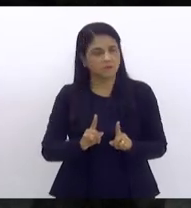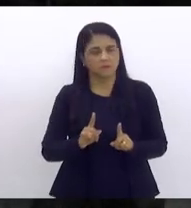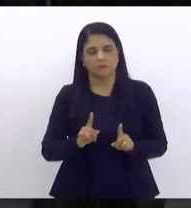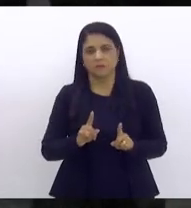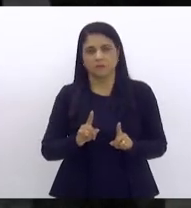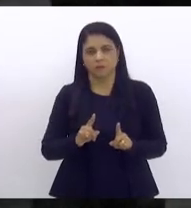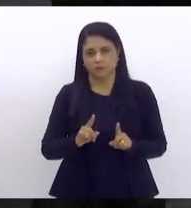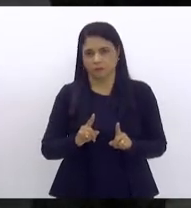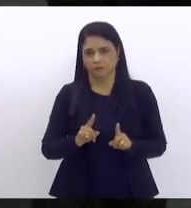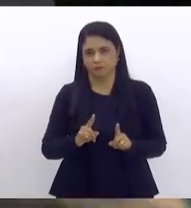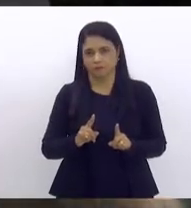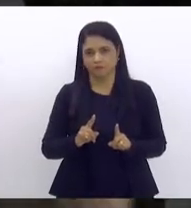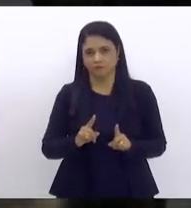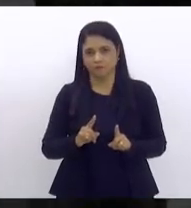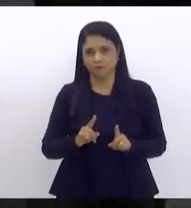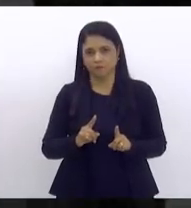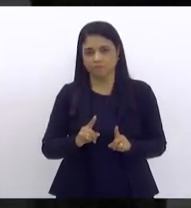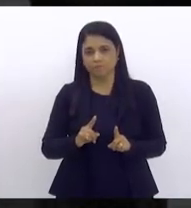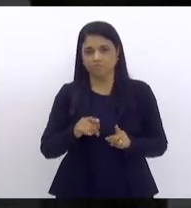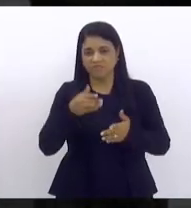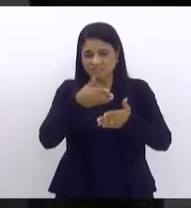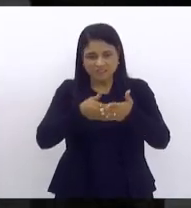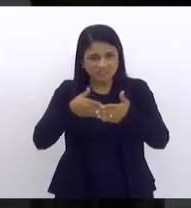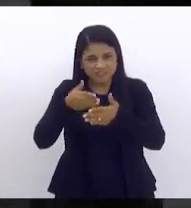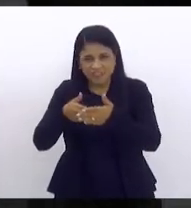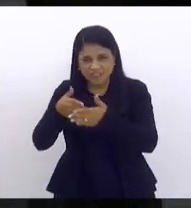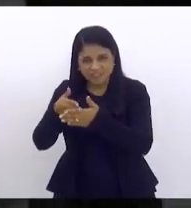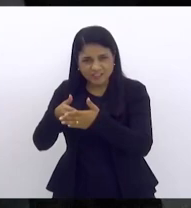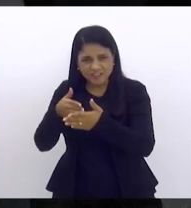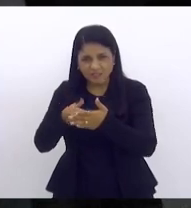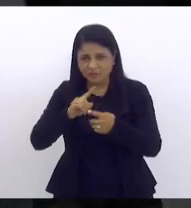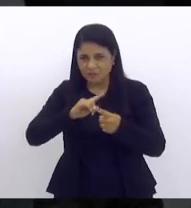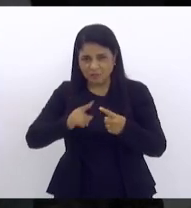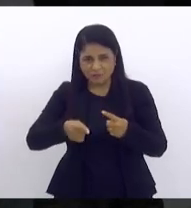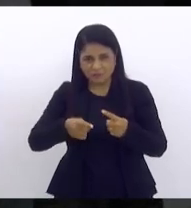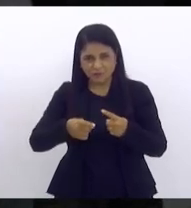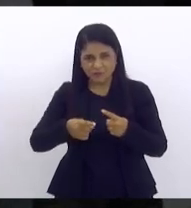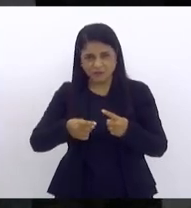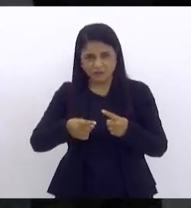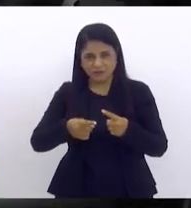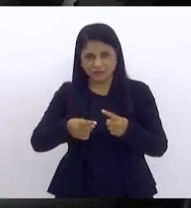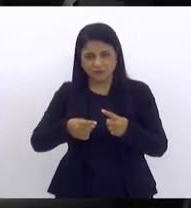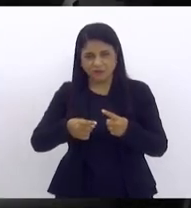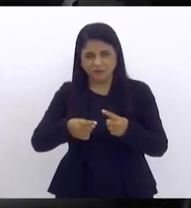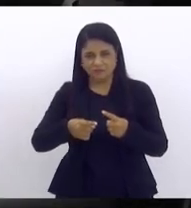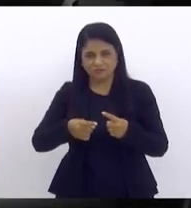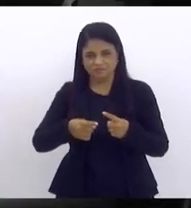não precisam mesmo de restrições indevidas,